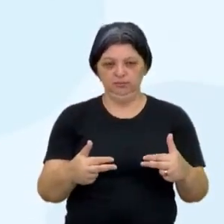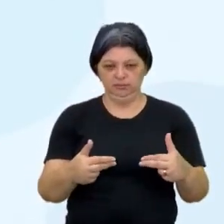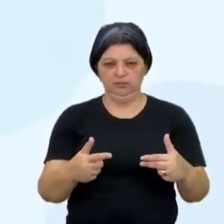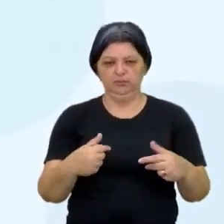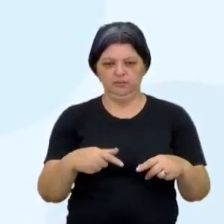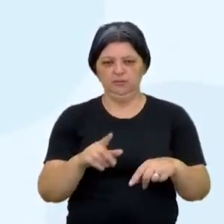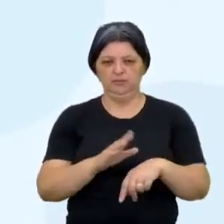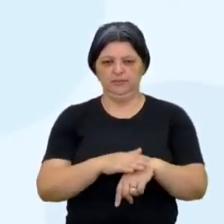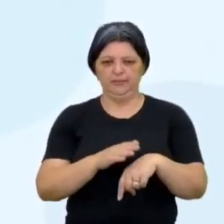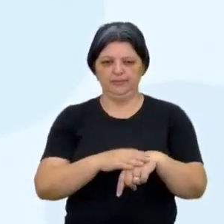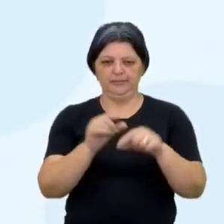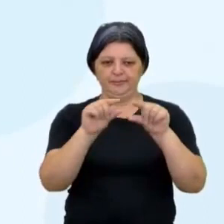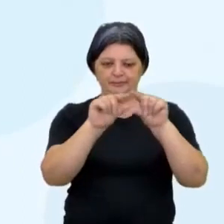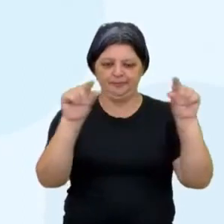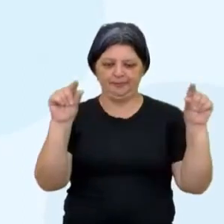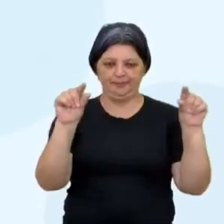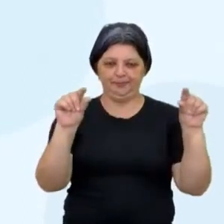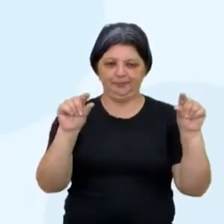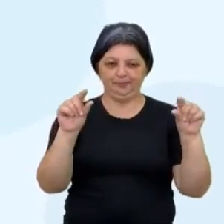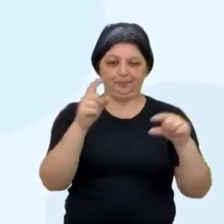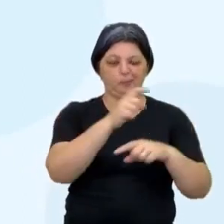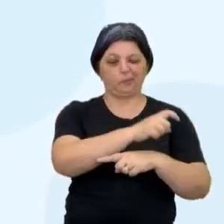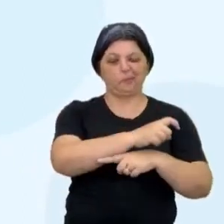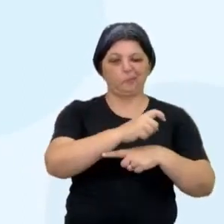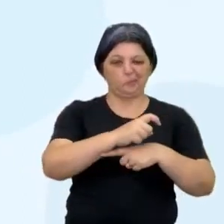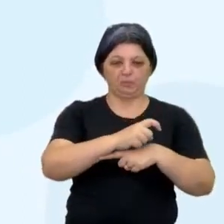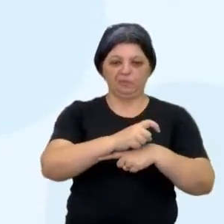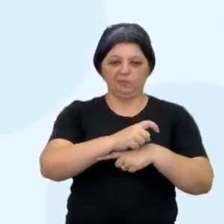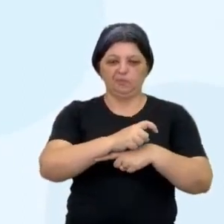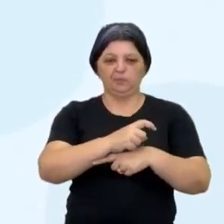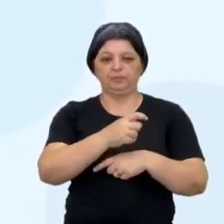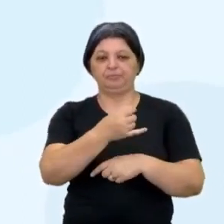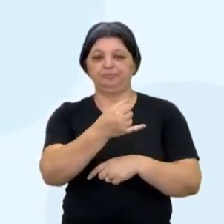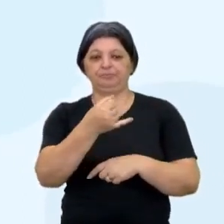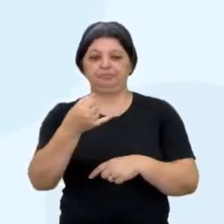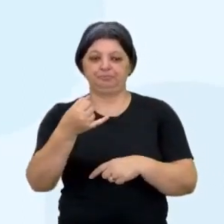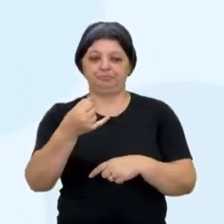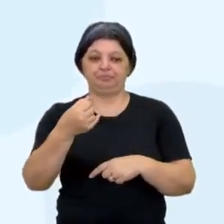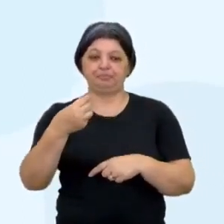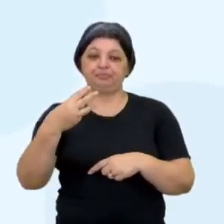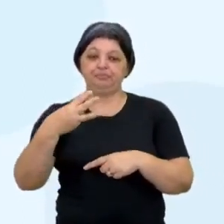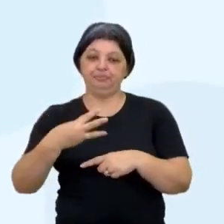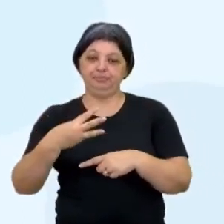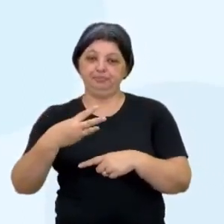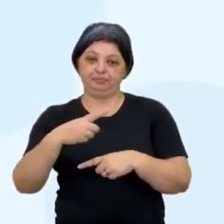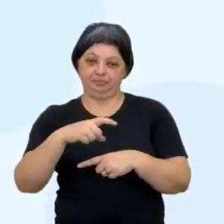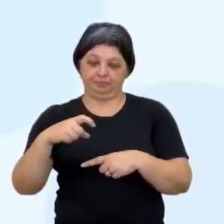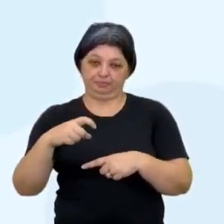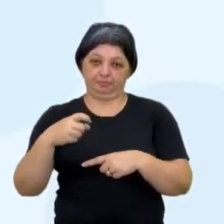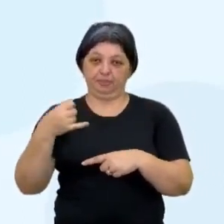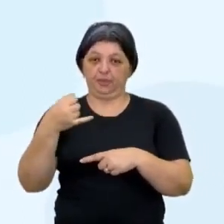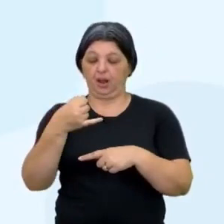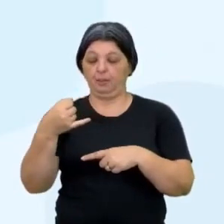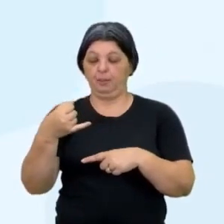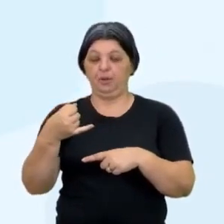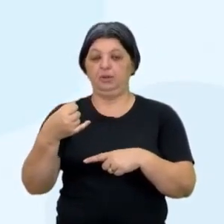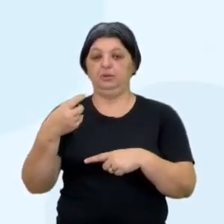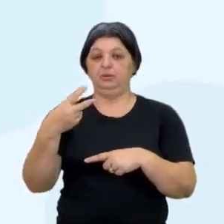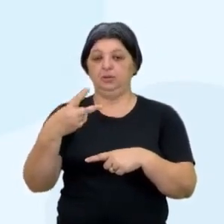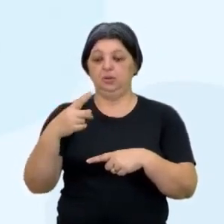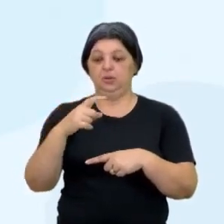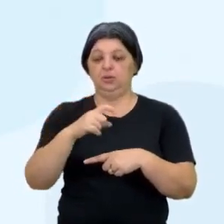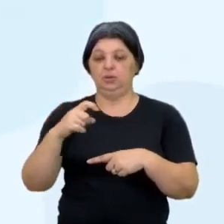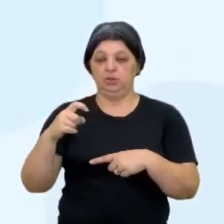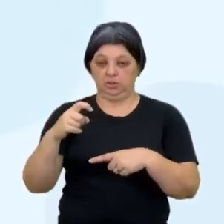continha de cima. Você tem x e deve 3x. Fica devendo 2x, ó. 2x e copia